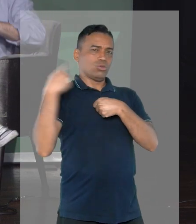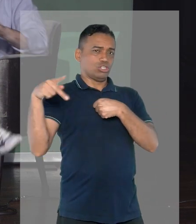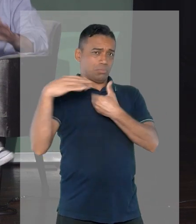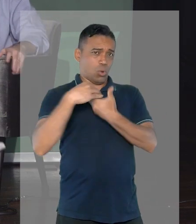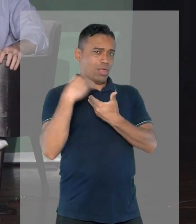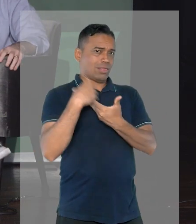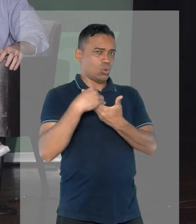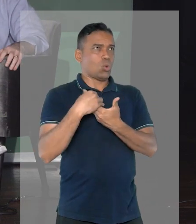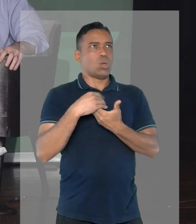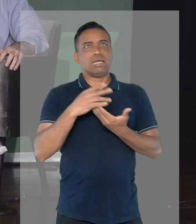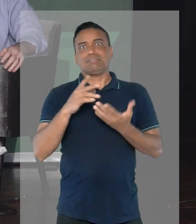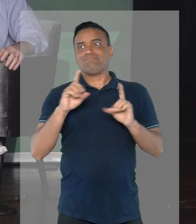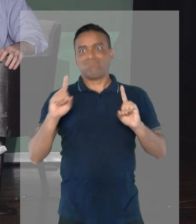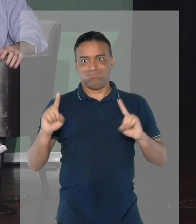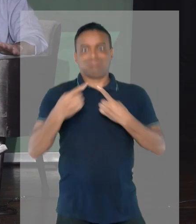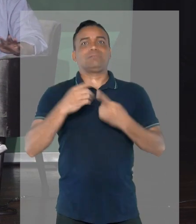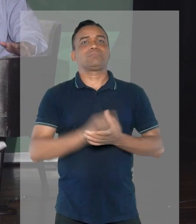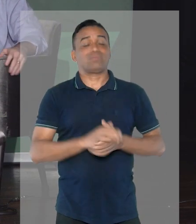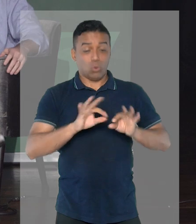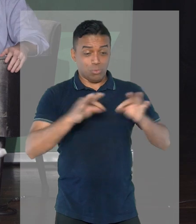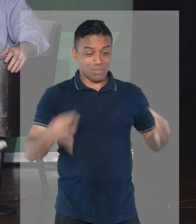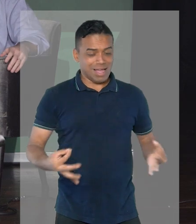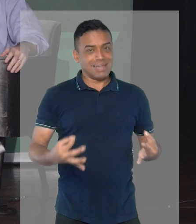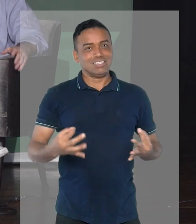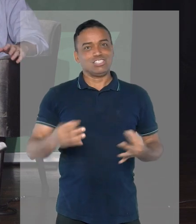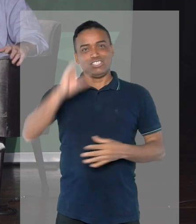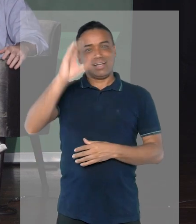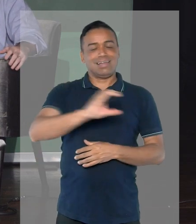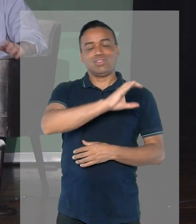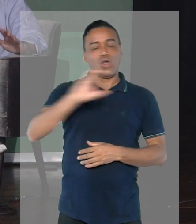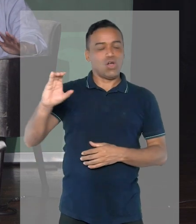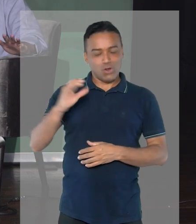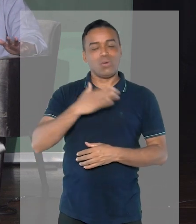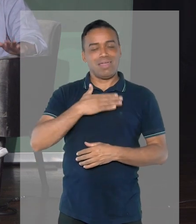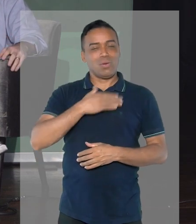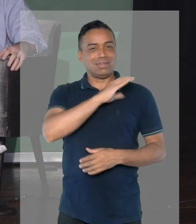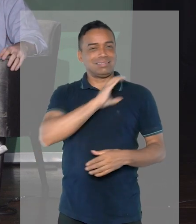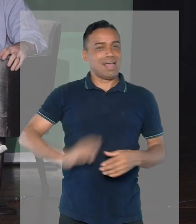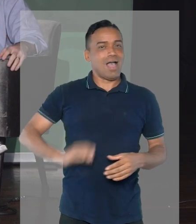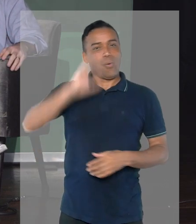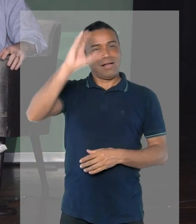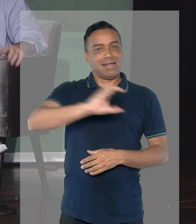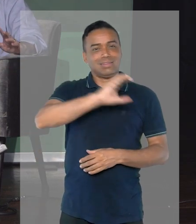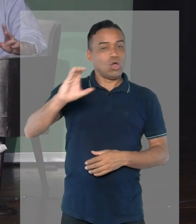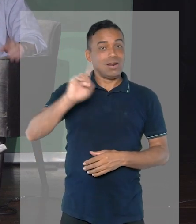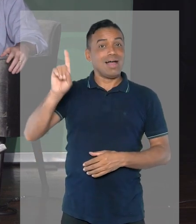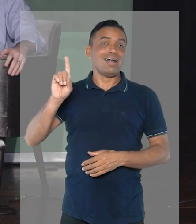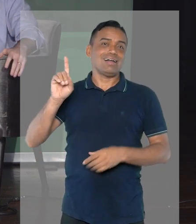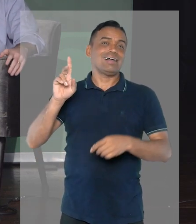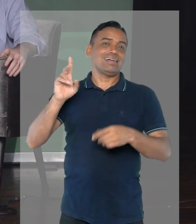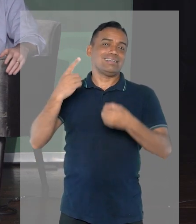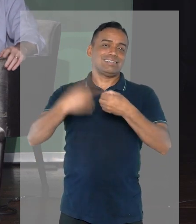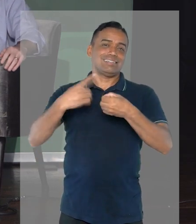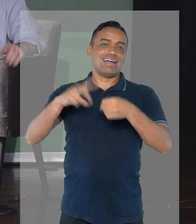pode... E sobre a humildade católica, quando eu era católico, em Carangola,